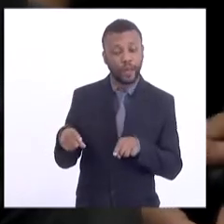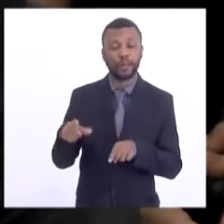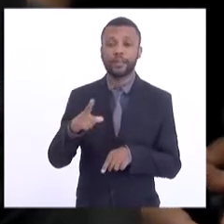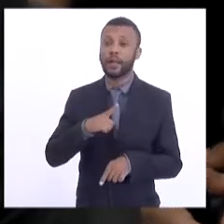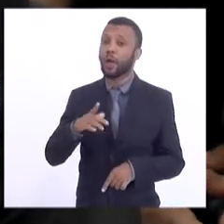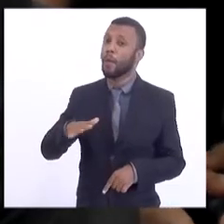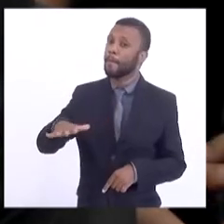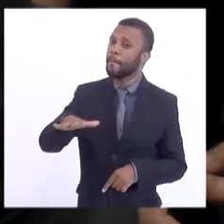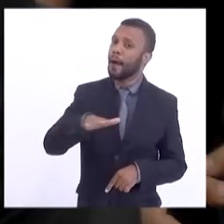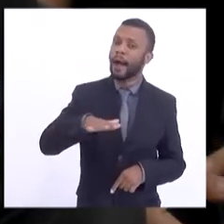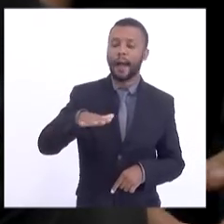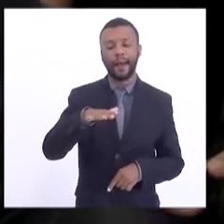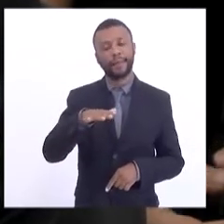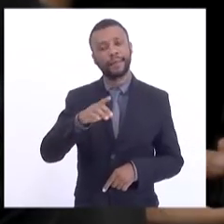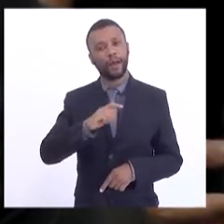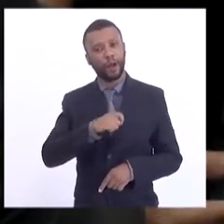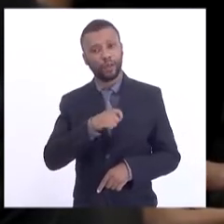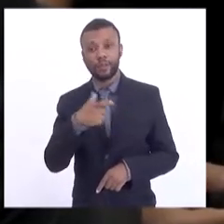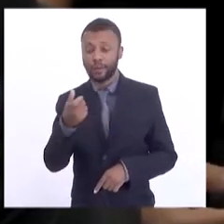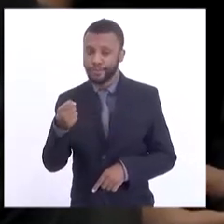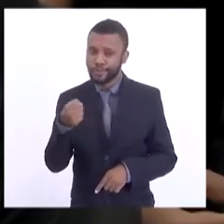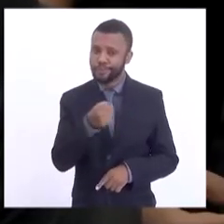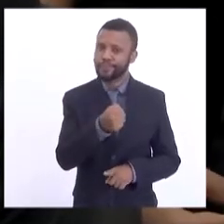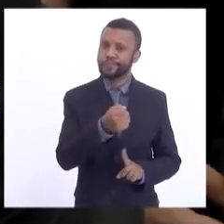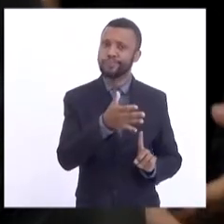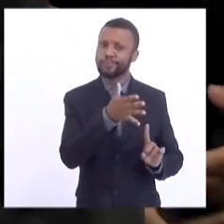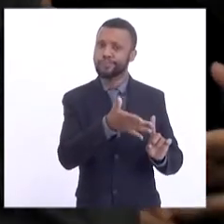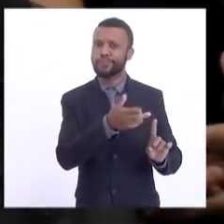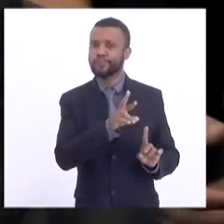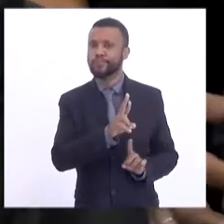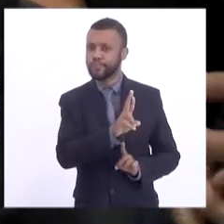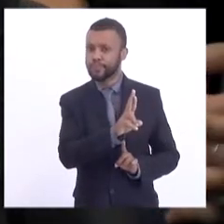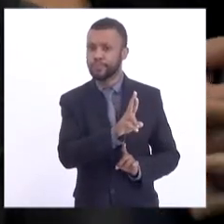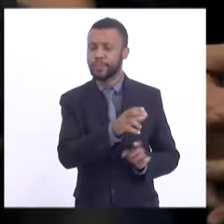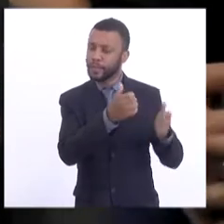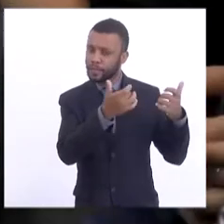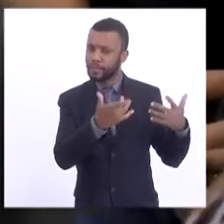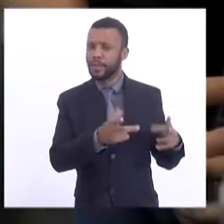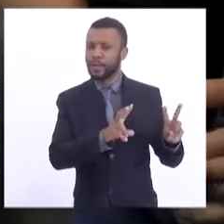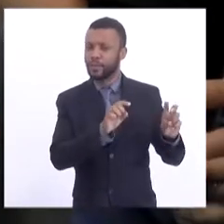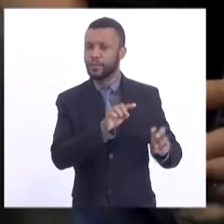uma área da auditoria-geral então vou passar para o diretor-geral Pode falar a respeito